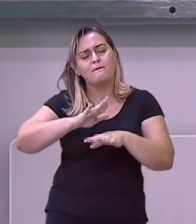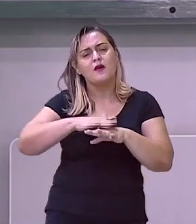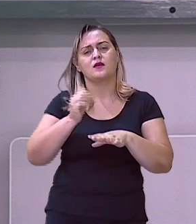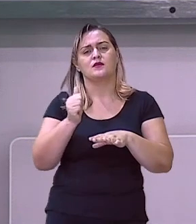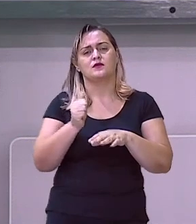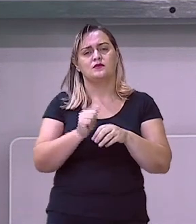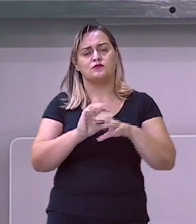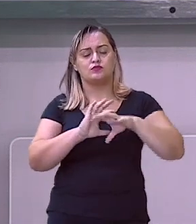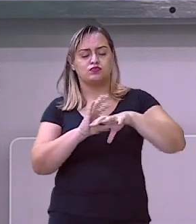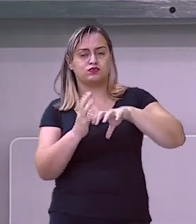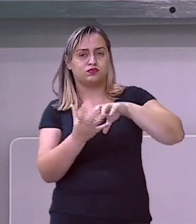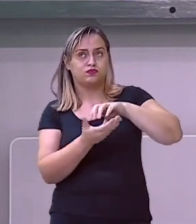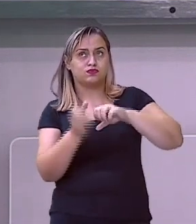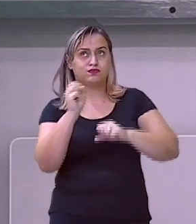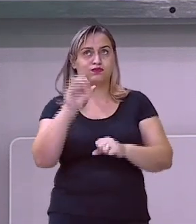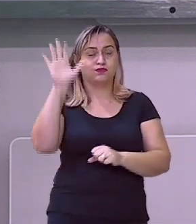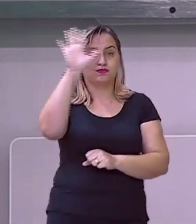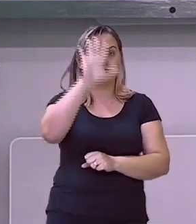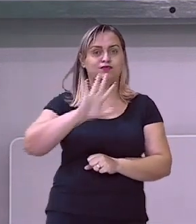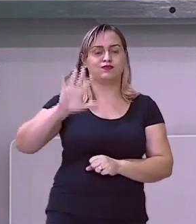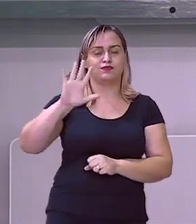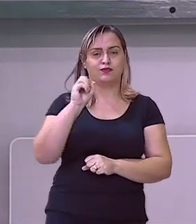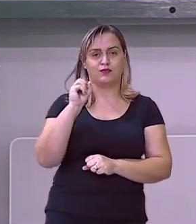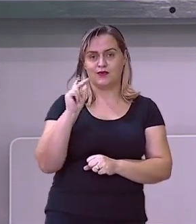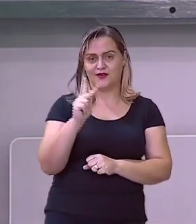atmosfera. Tranquilo assim, pessoal?